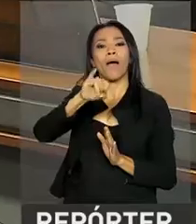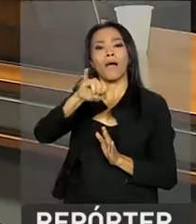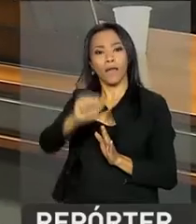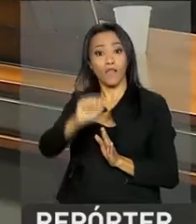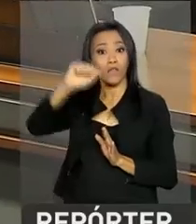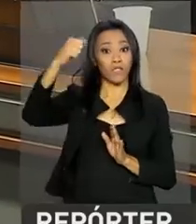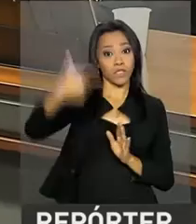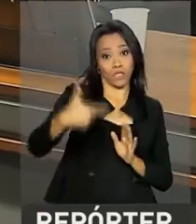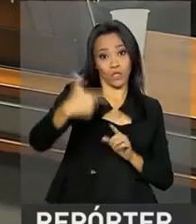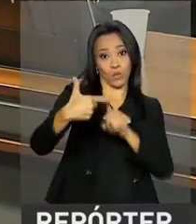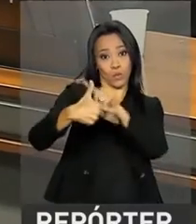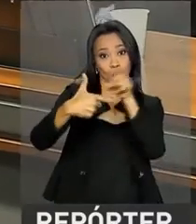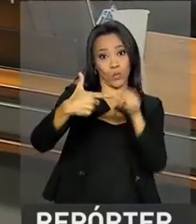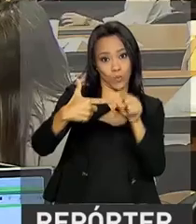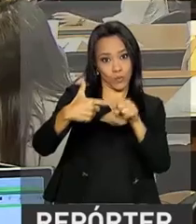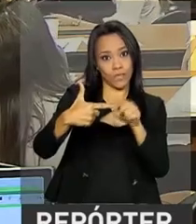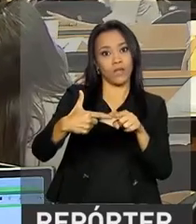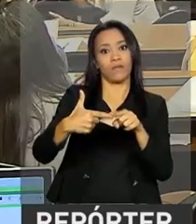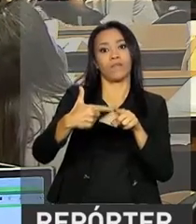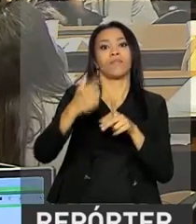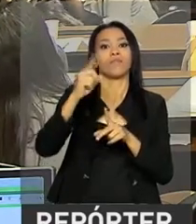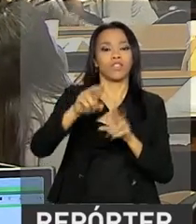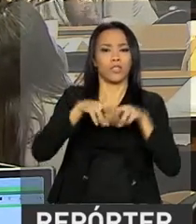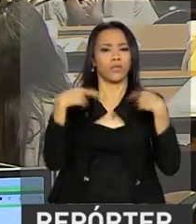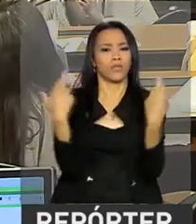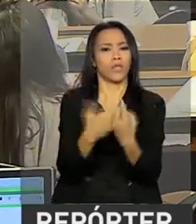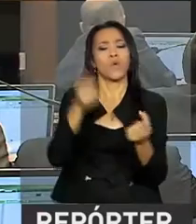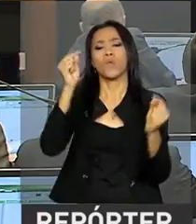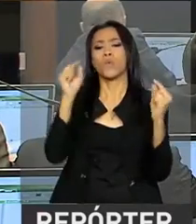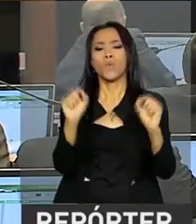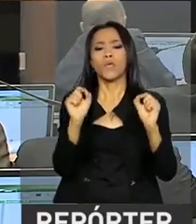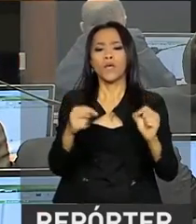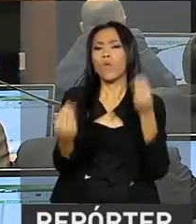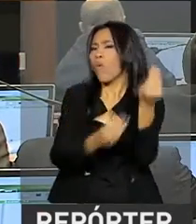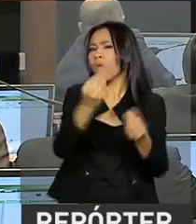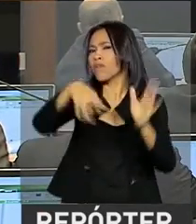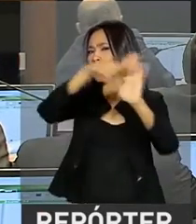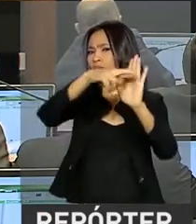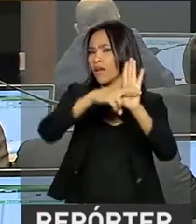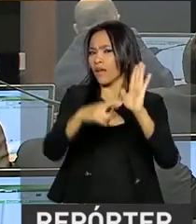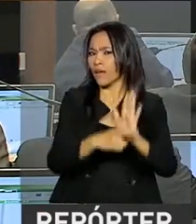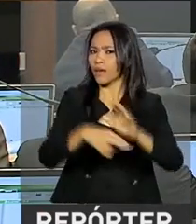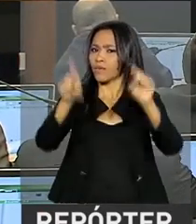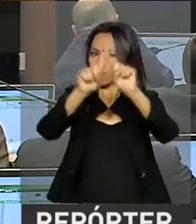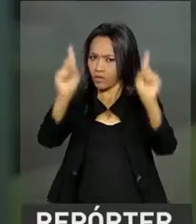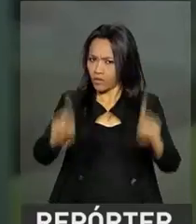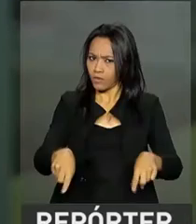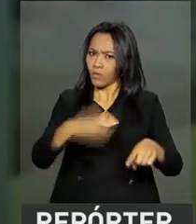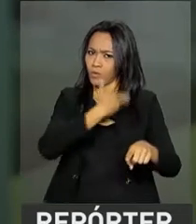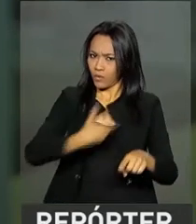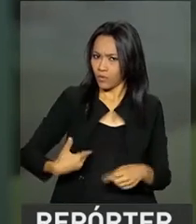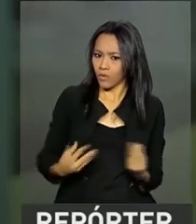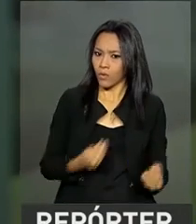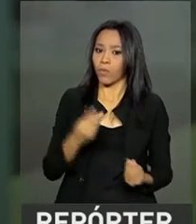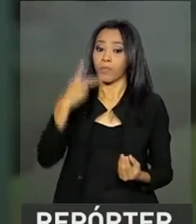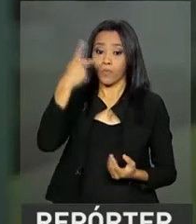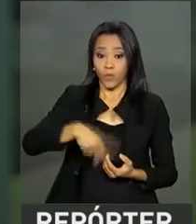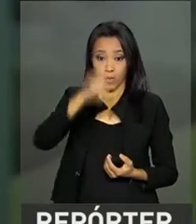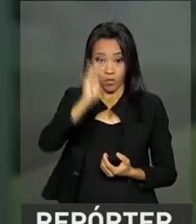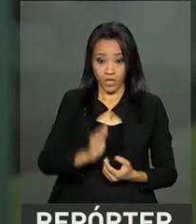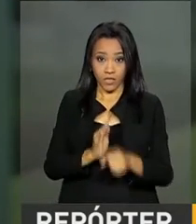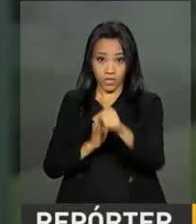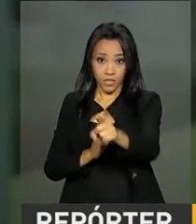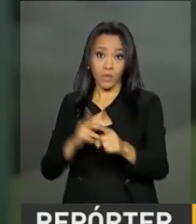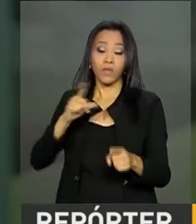audiência pública de 9 previstas. O assunto foi o regime de previdência dos servidores públicos. No Brasil, em linhas